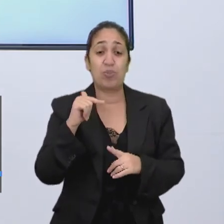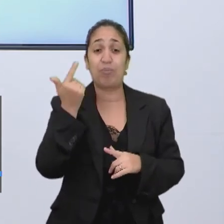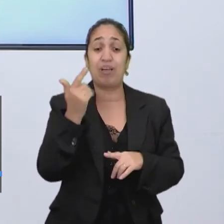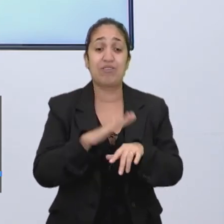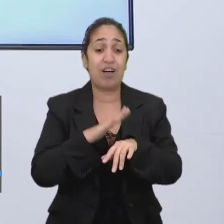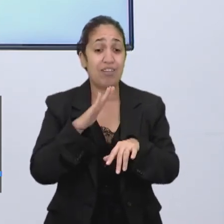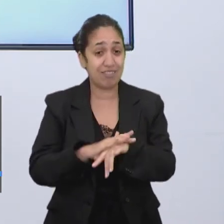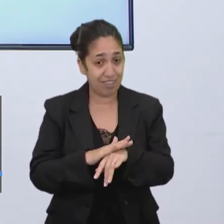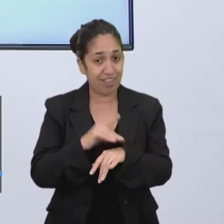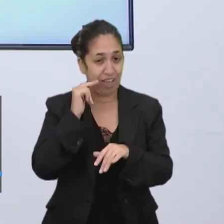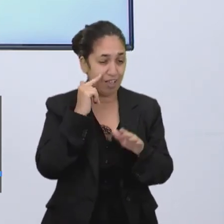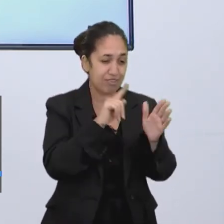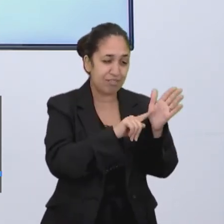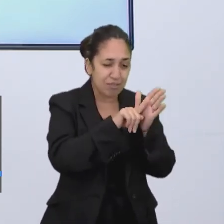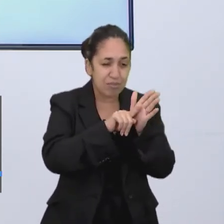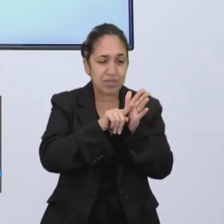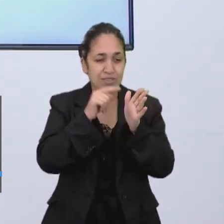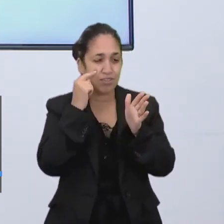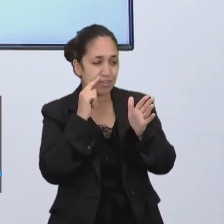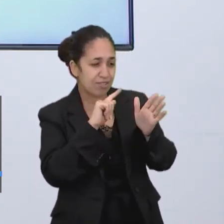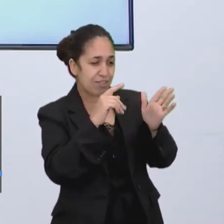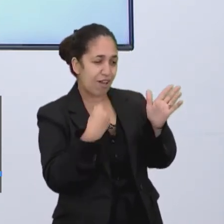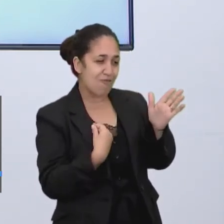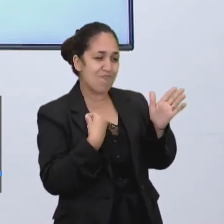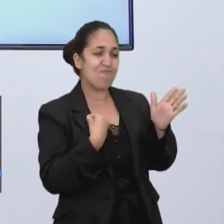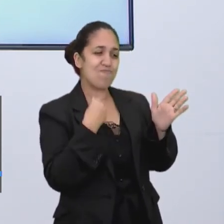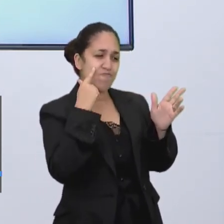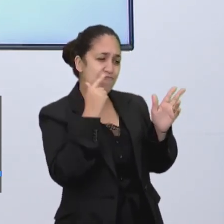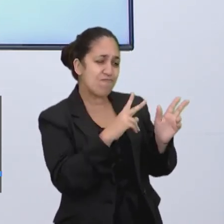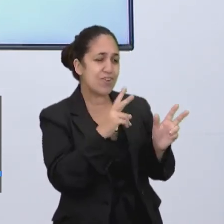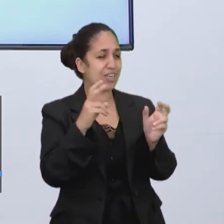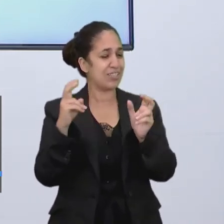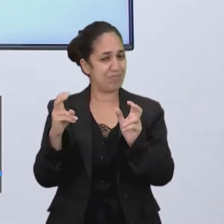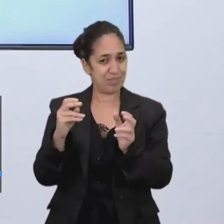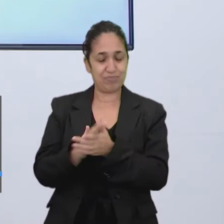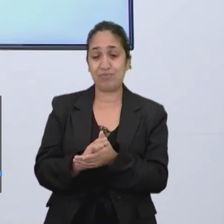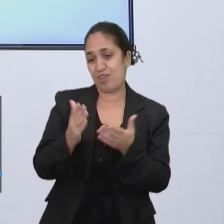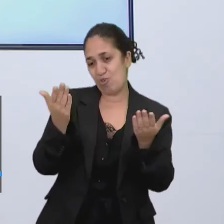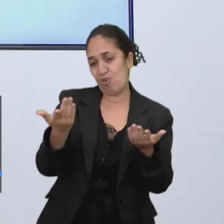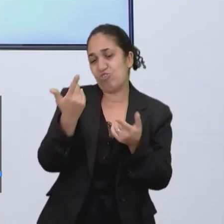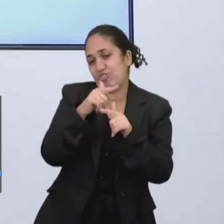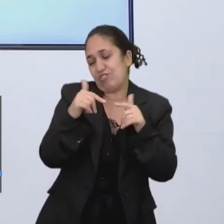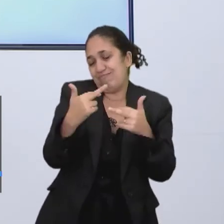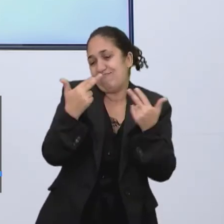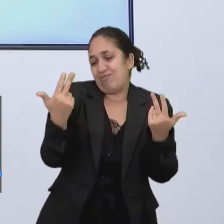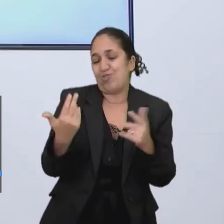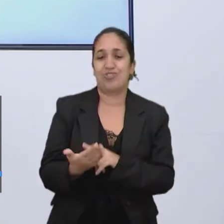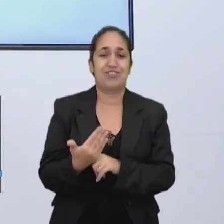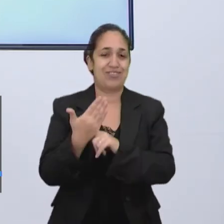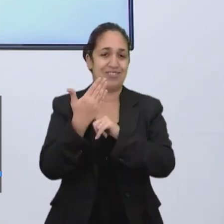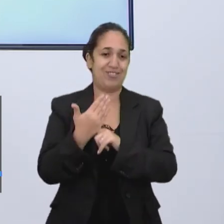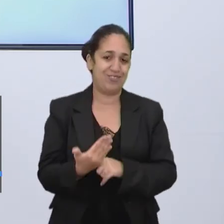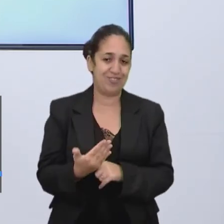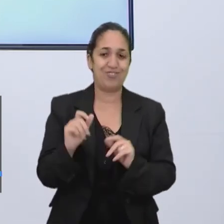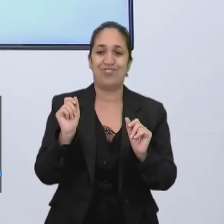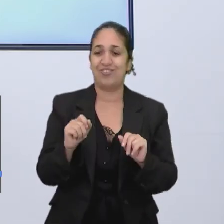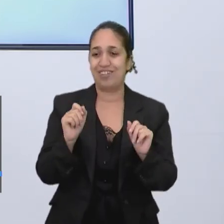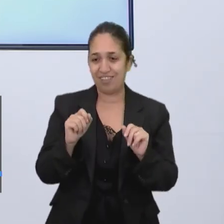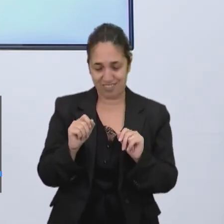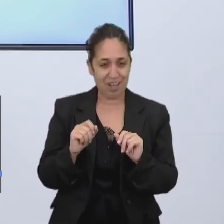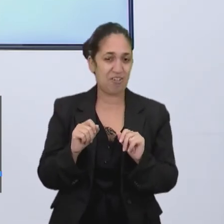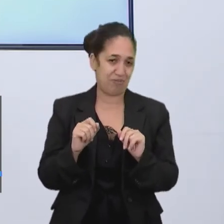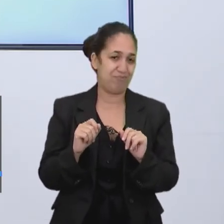executar e fizer essa pesquisa, a gente consegue viver isso na prática. E hoje, com os recursos tecnológicos aí, a gente consegue fazer isso